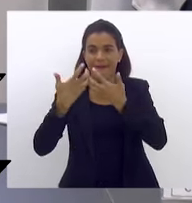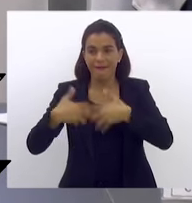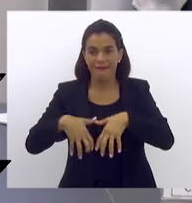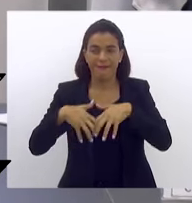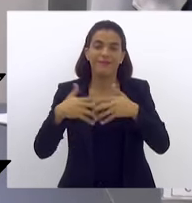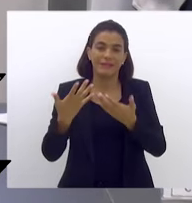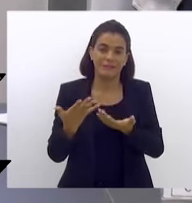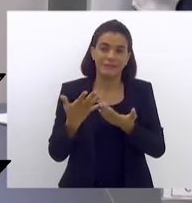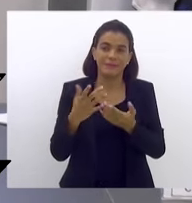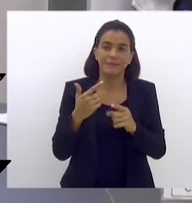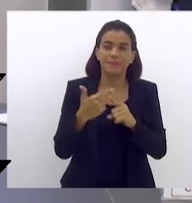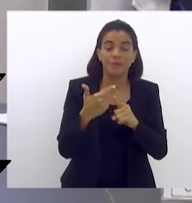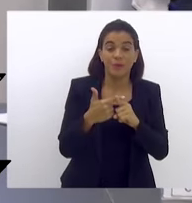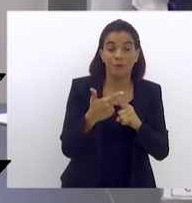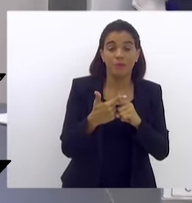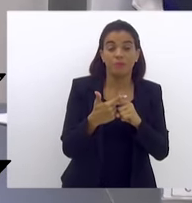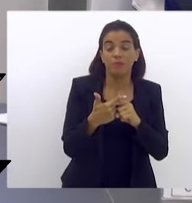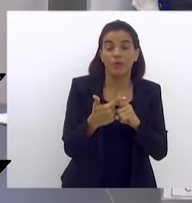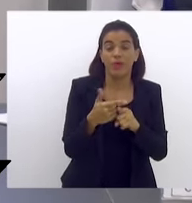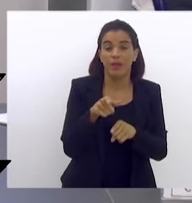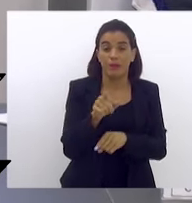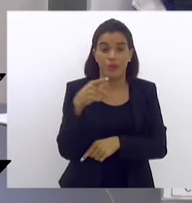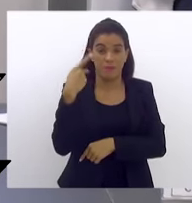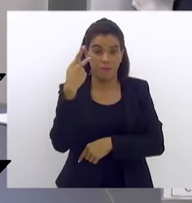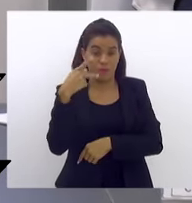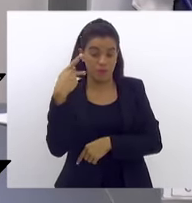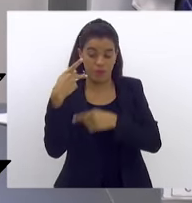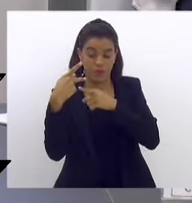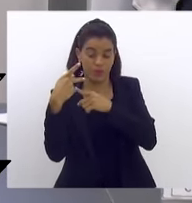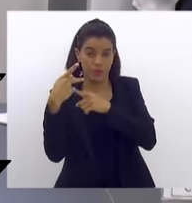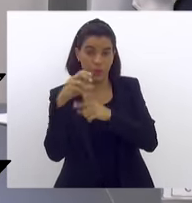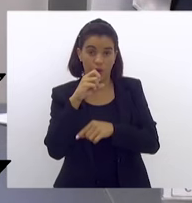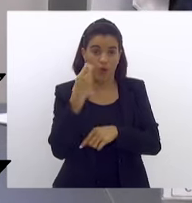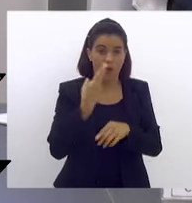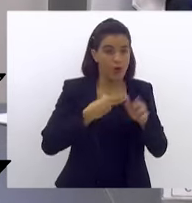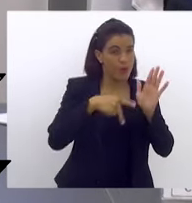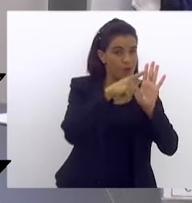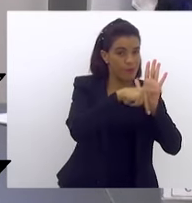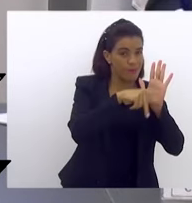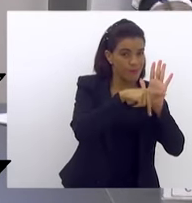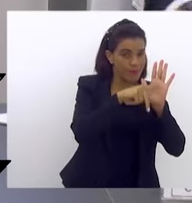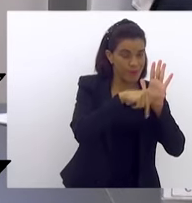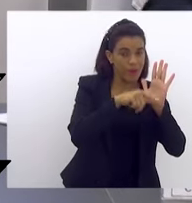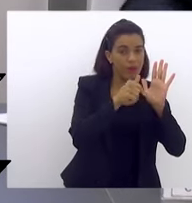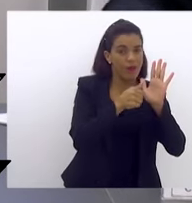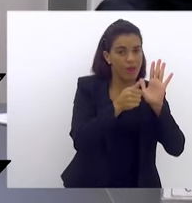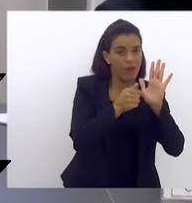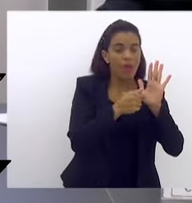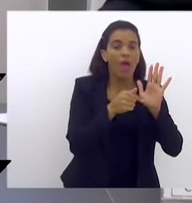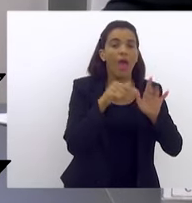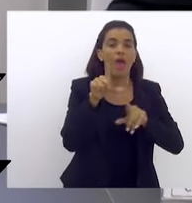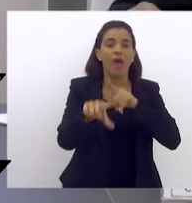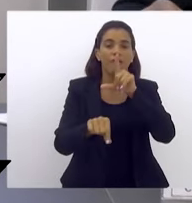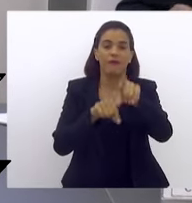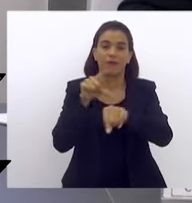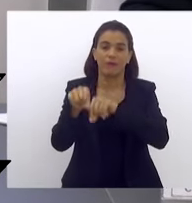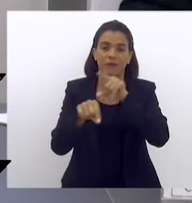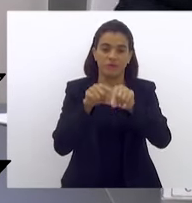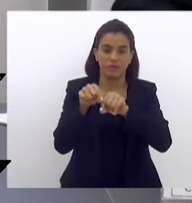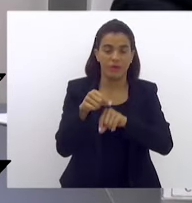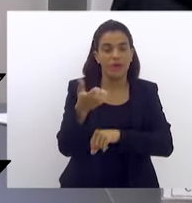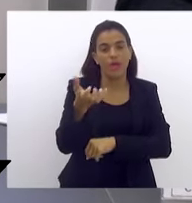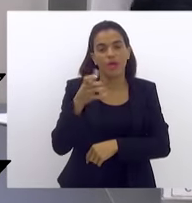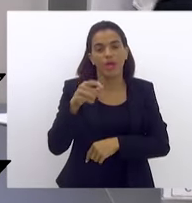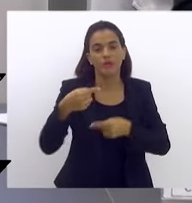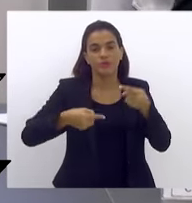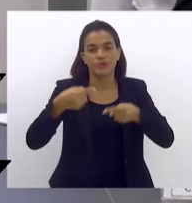não partir do pressuposto que uma política ou um programa seja de caráter facultativo para discutir me